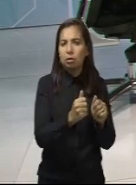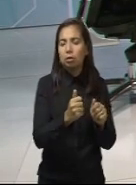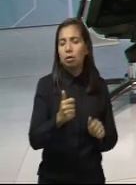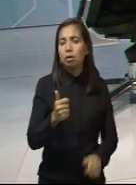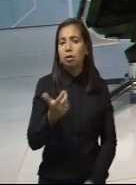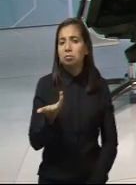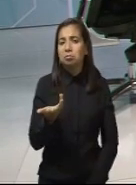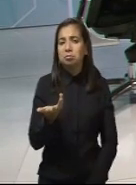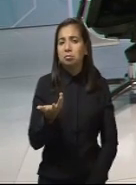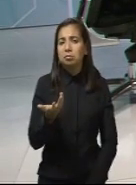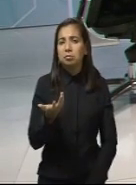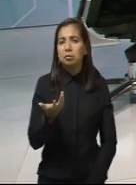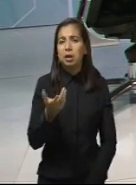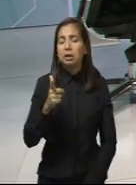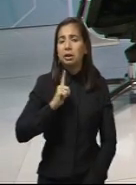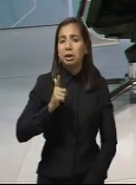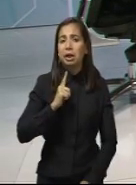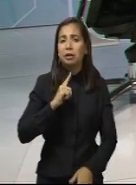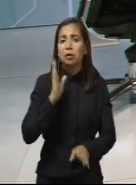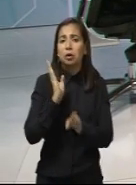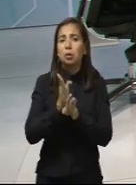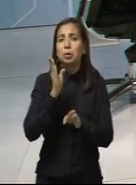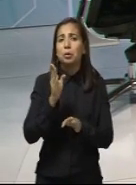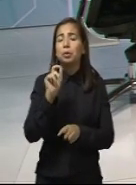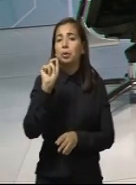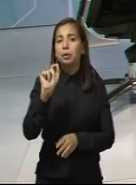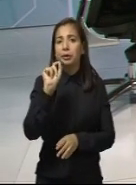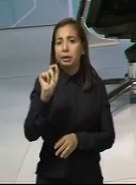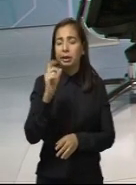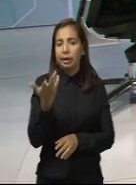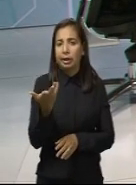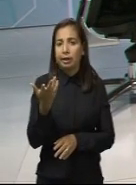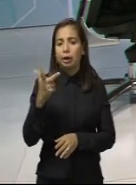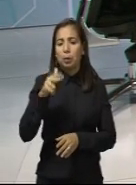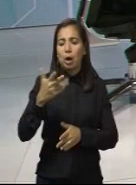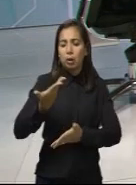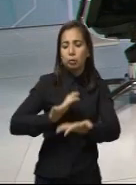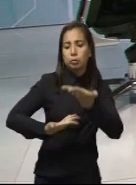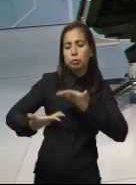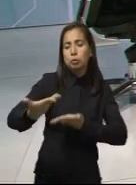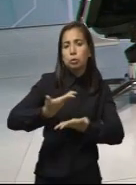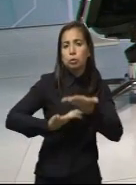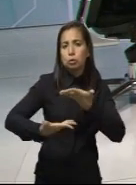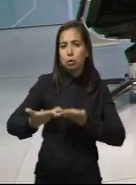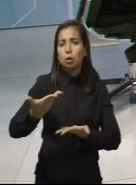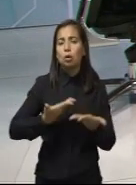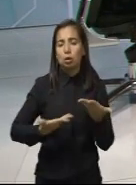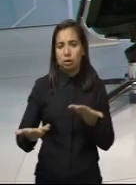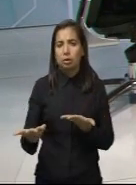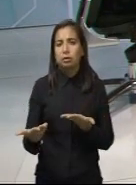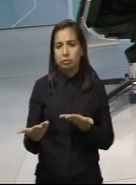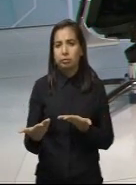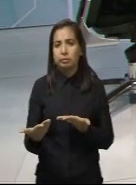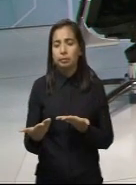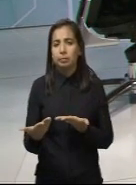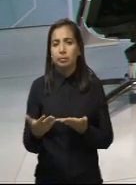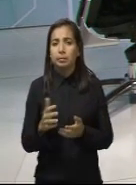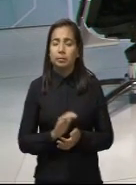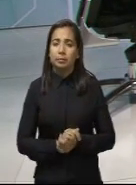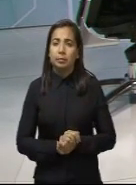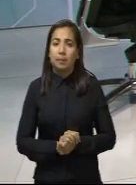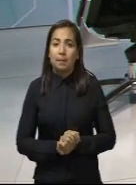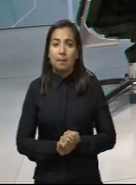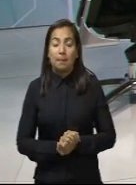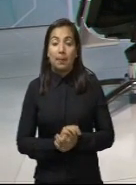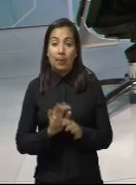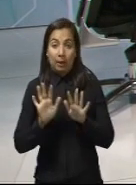ela veio descobrir depois que era uma faca de 2 gumes, né? E ficou numa situação Paulo, extremamente... inclusive, essa questão da